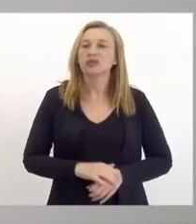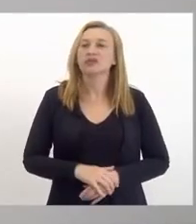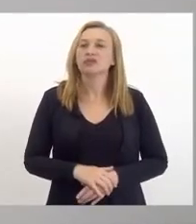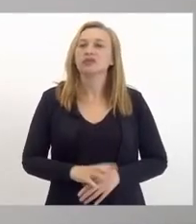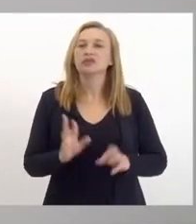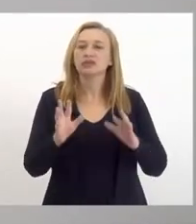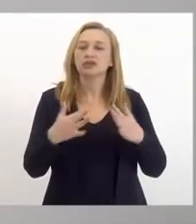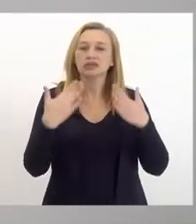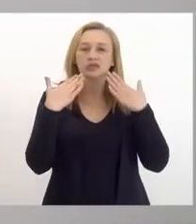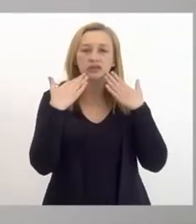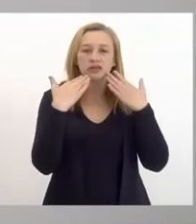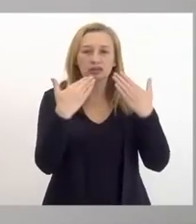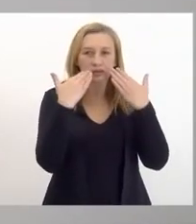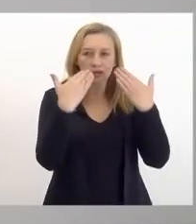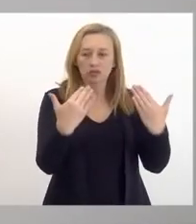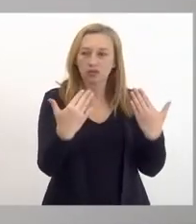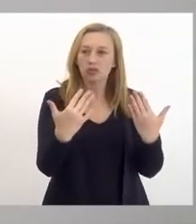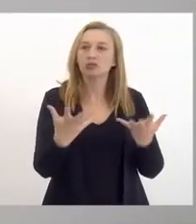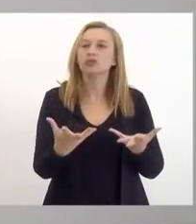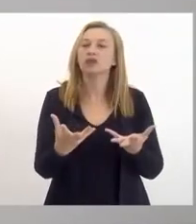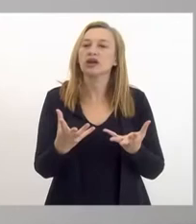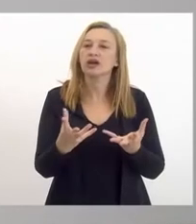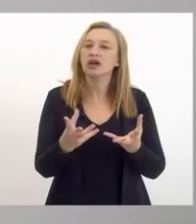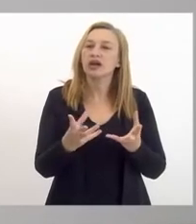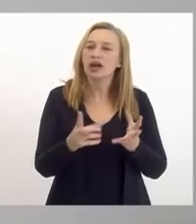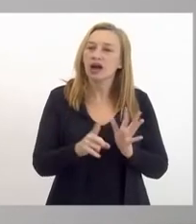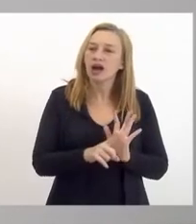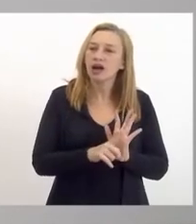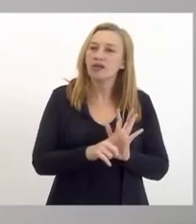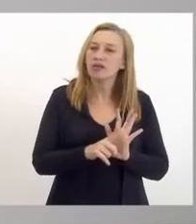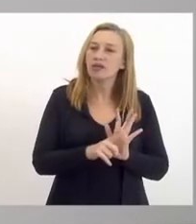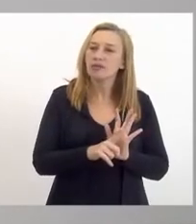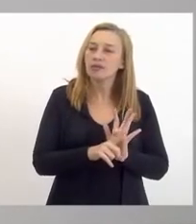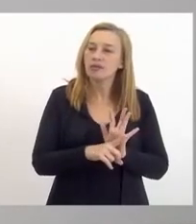nessa audiência, ela contempla